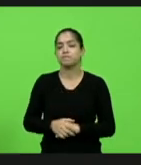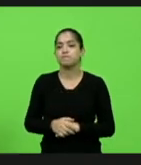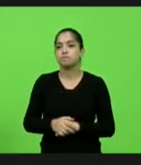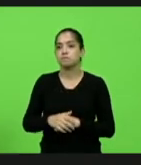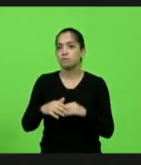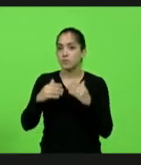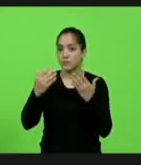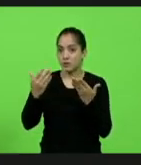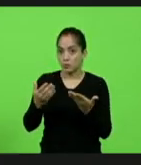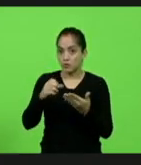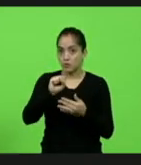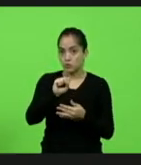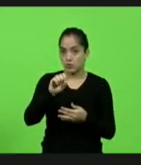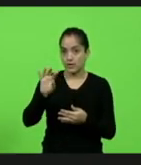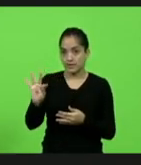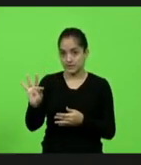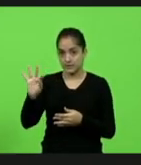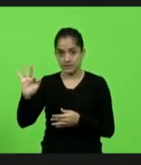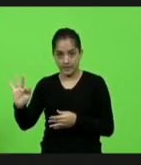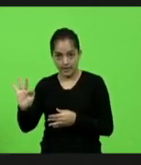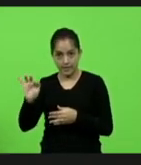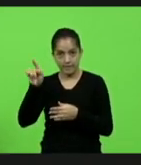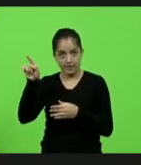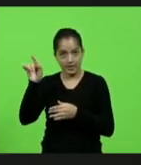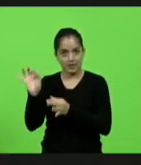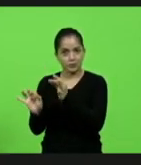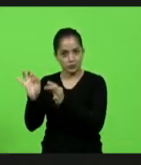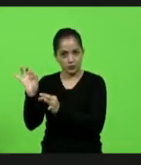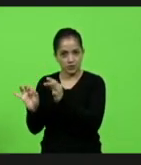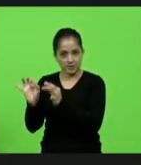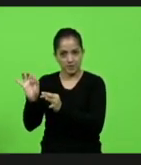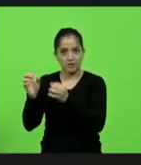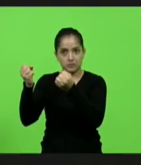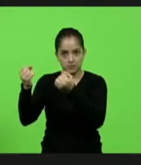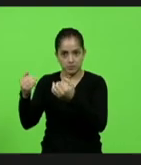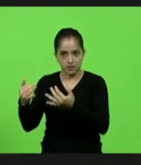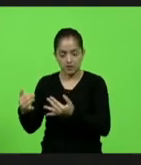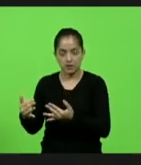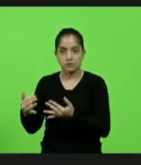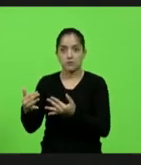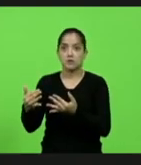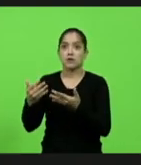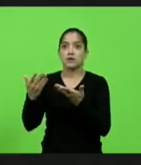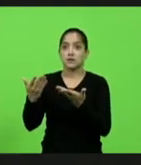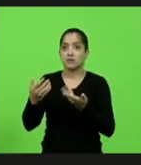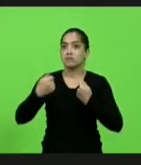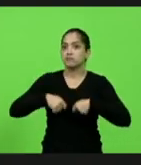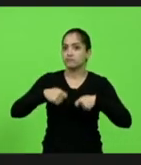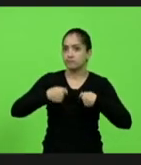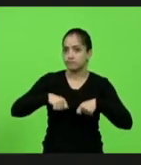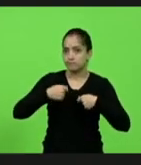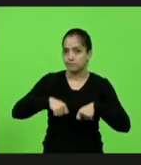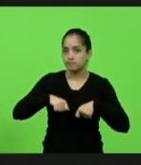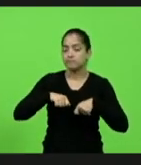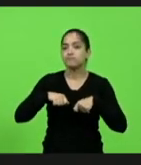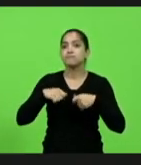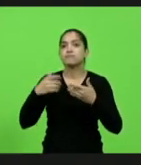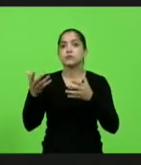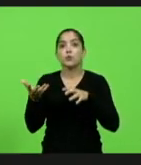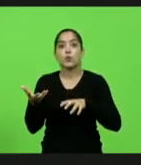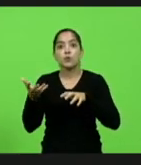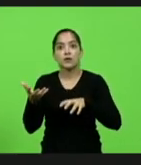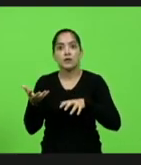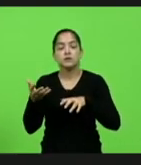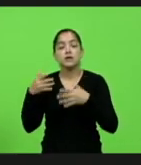o STF, no julgamento antes mencionado, fala da necessidade de lei do Congresso Nacional, ele fala,